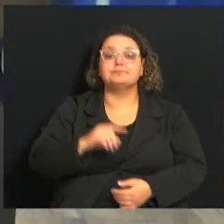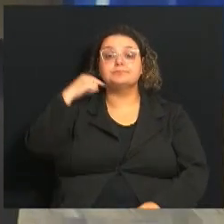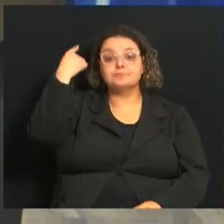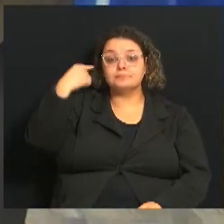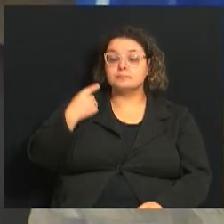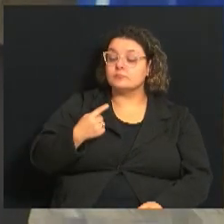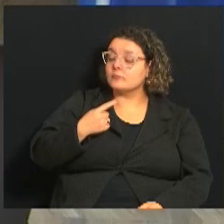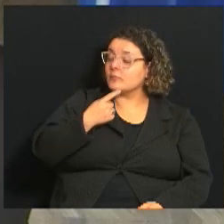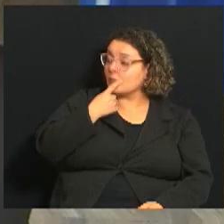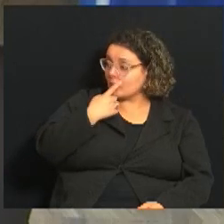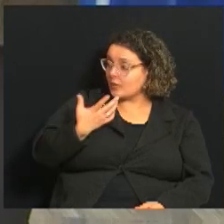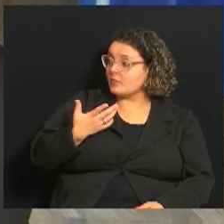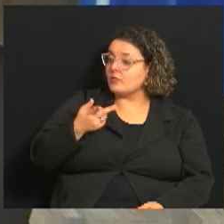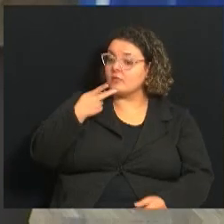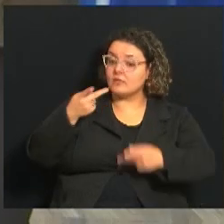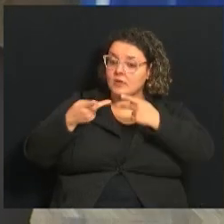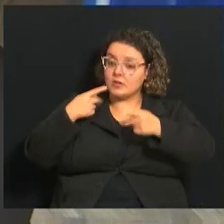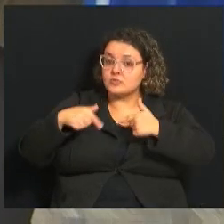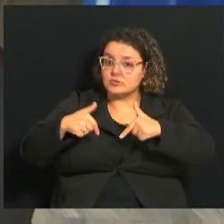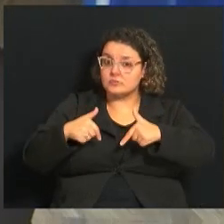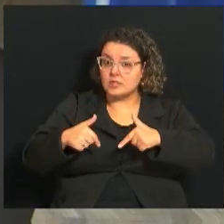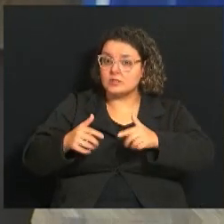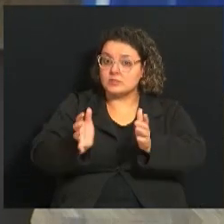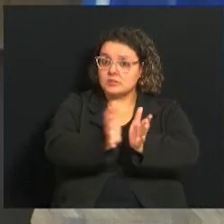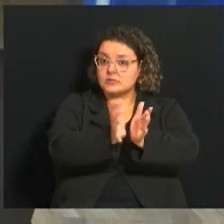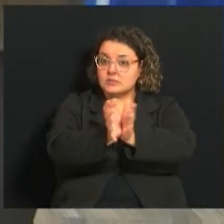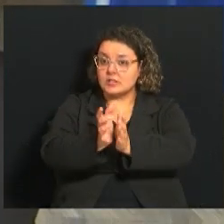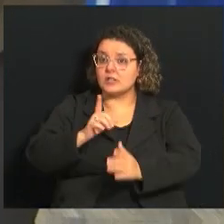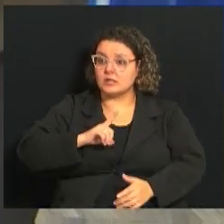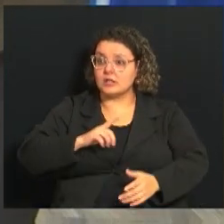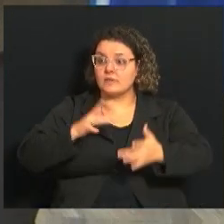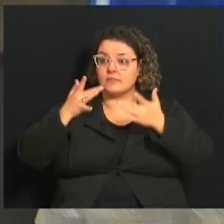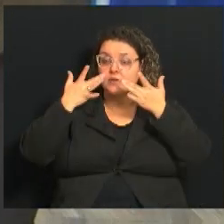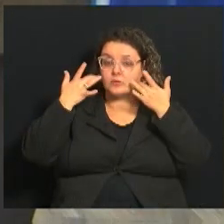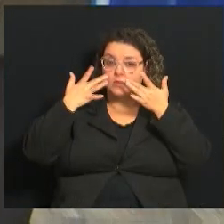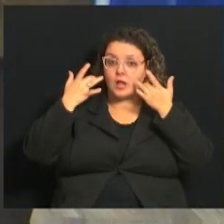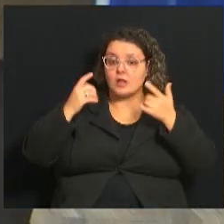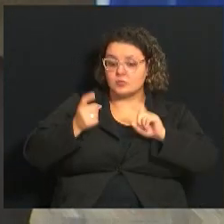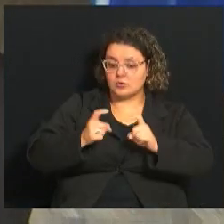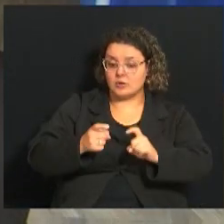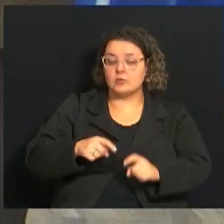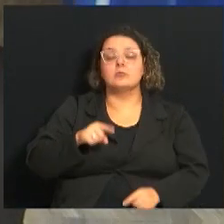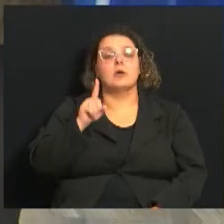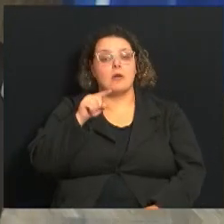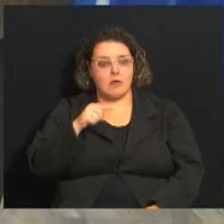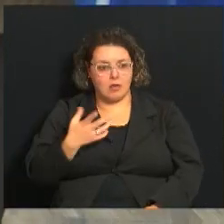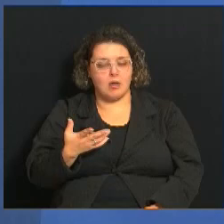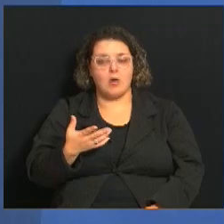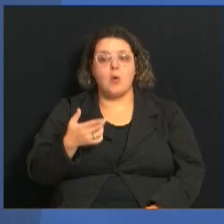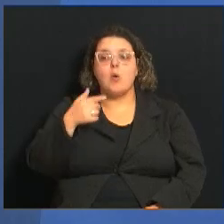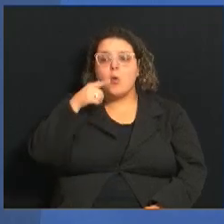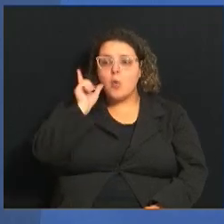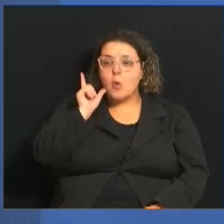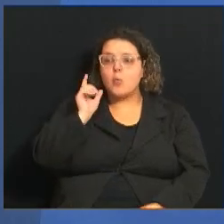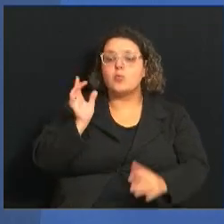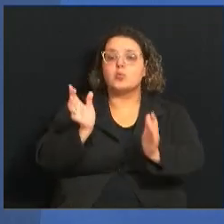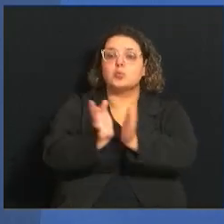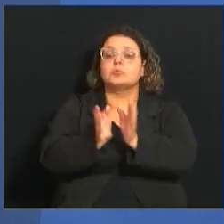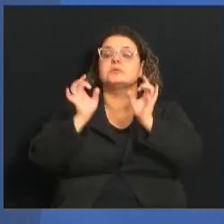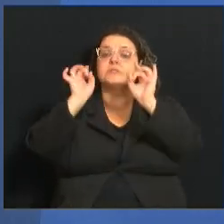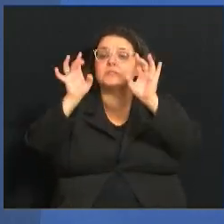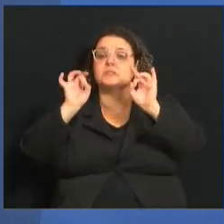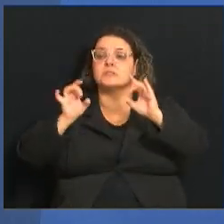comissões, porque ontem teve reunião lá no Teatro Bento Quirino. Ontem quem se reuniu foi a Comissão Especial